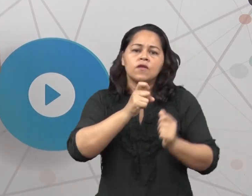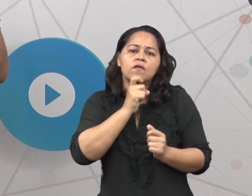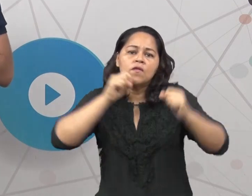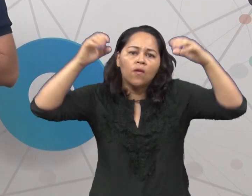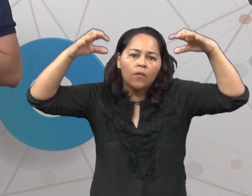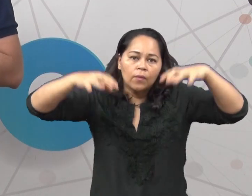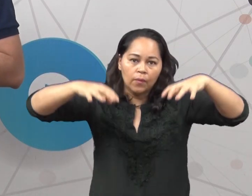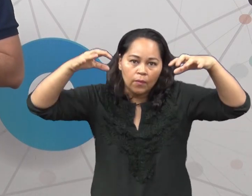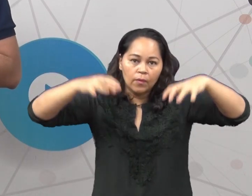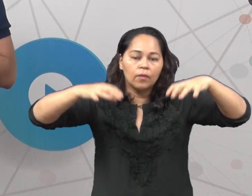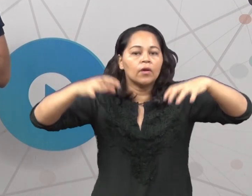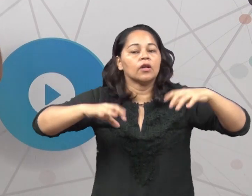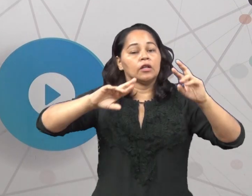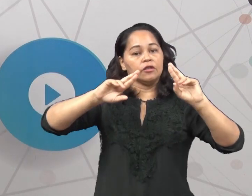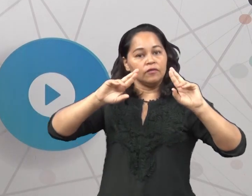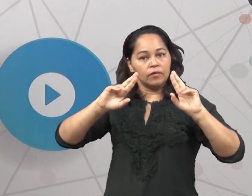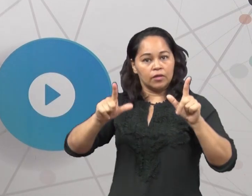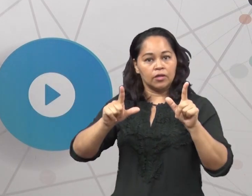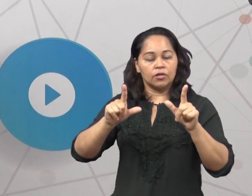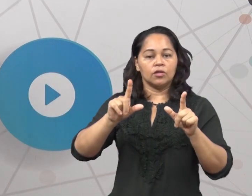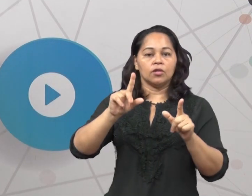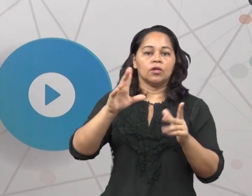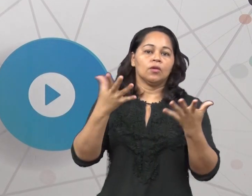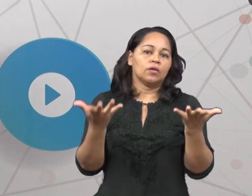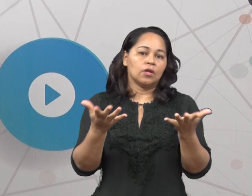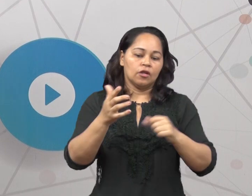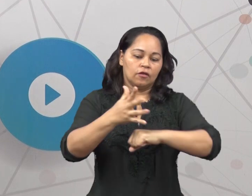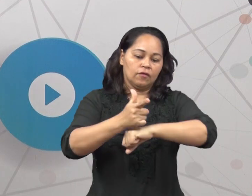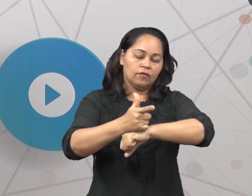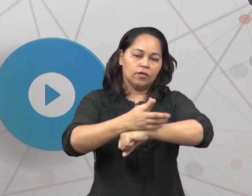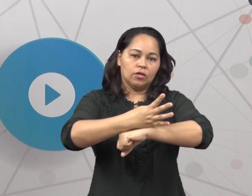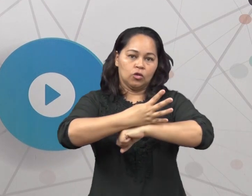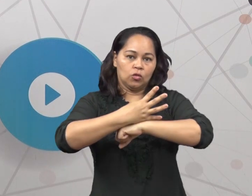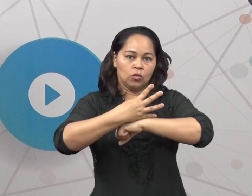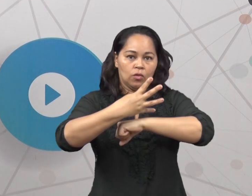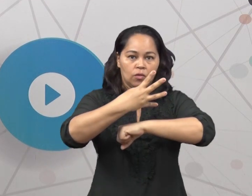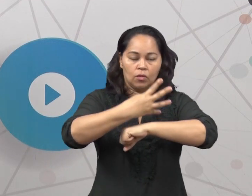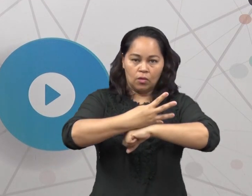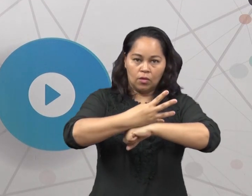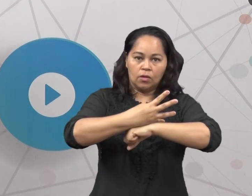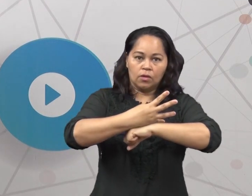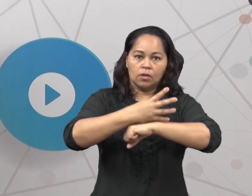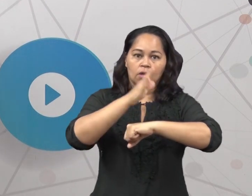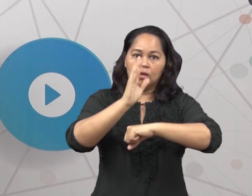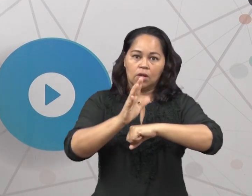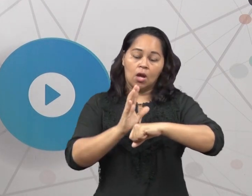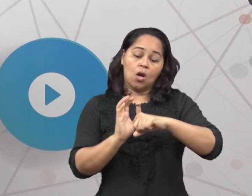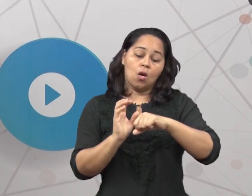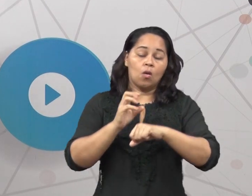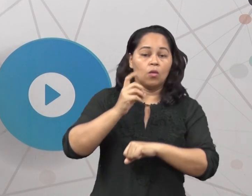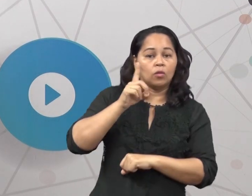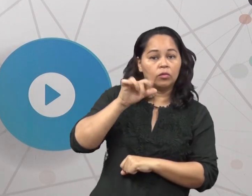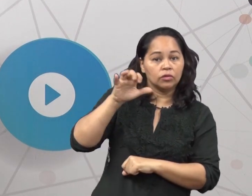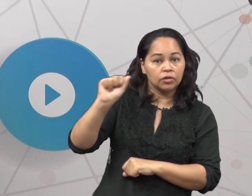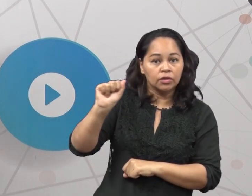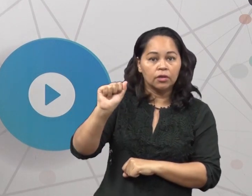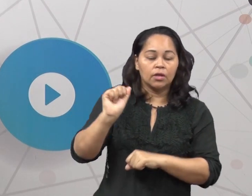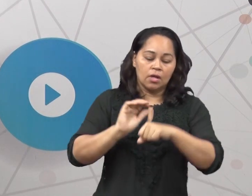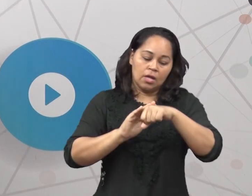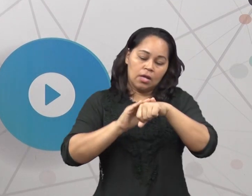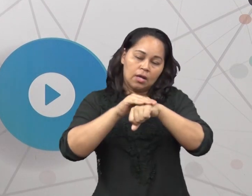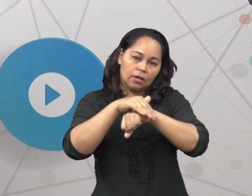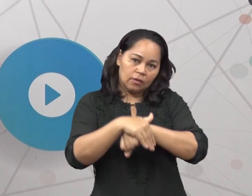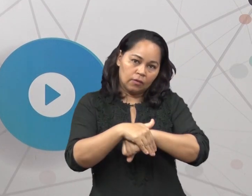de rotação, que dura somente 24 horas e que origina o dia e a noite. Esse aqui é o movimento